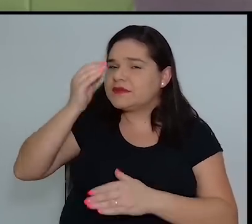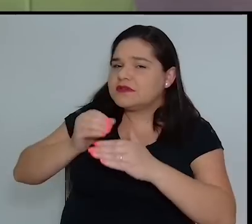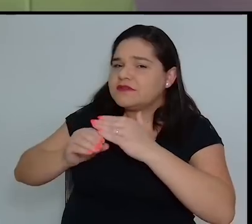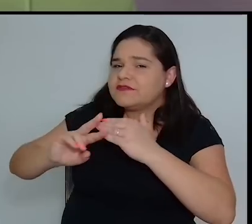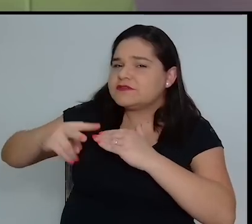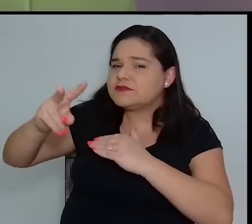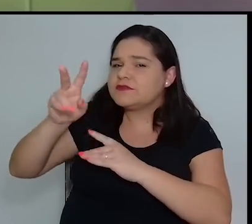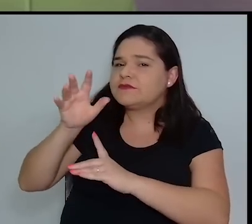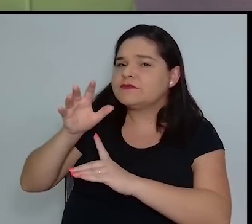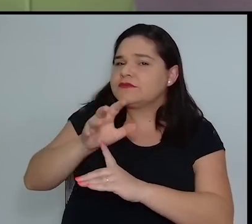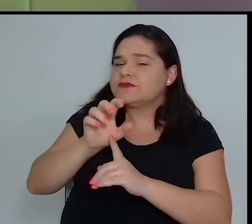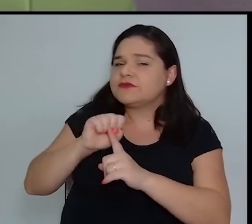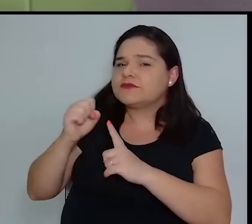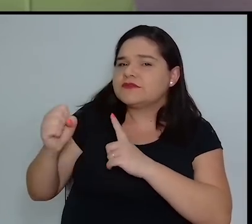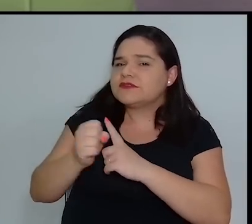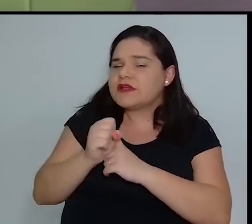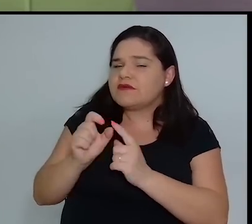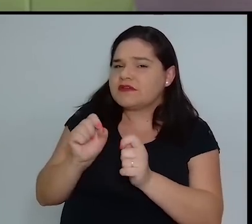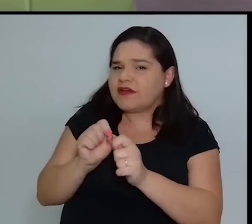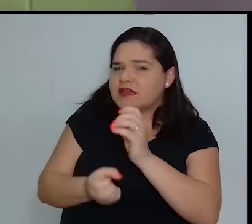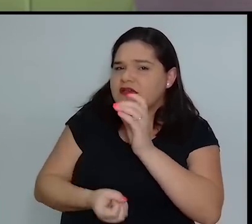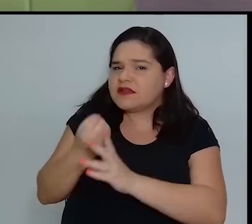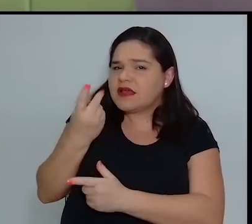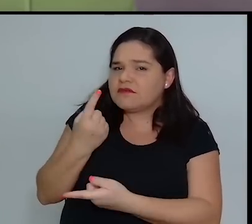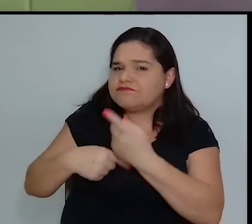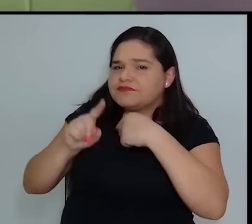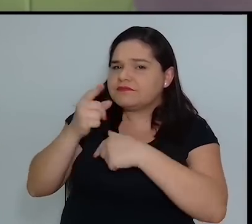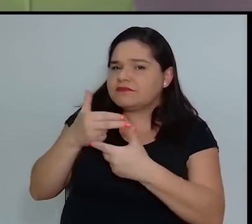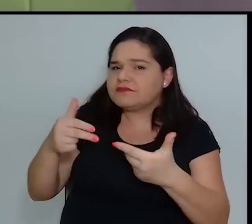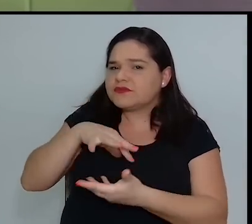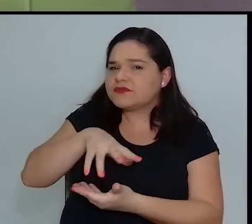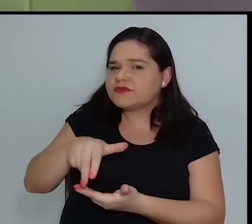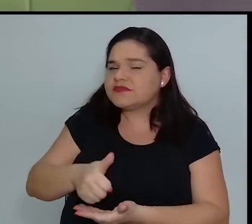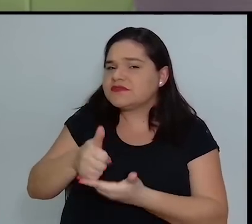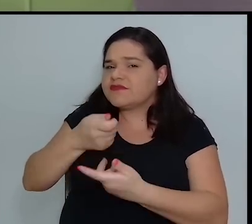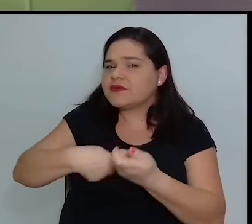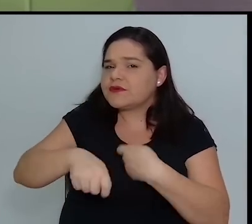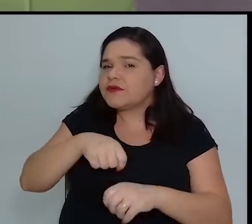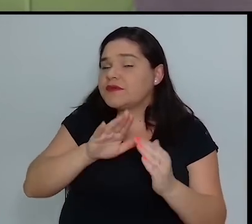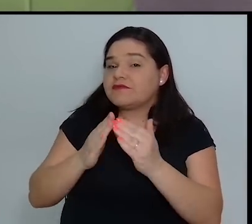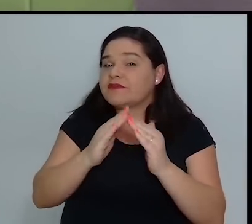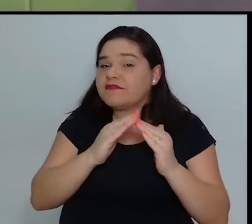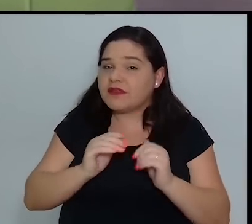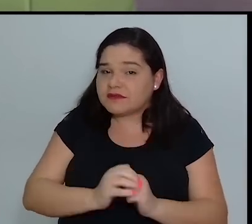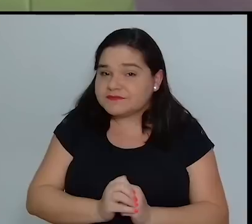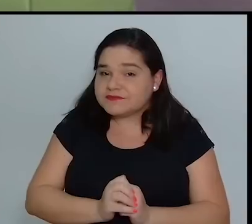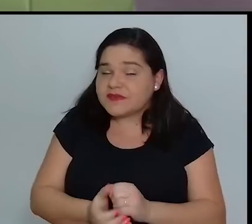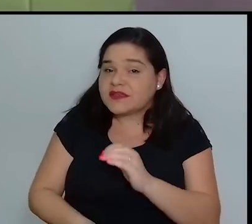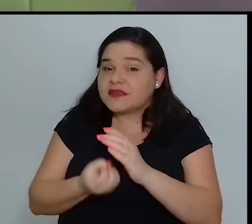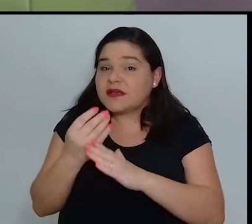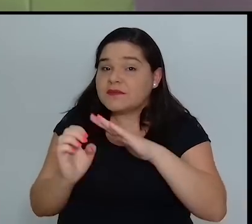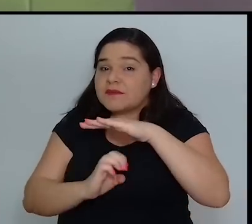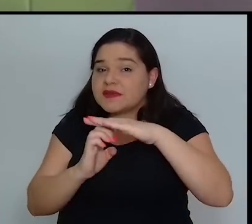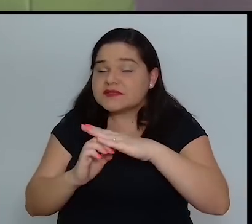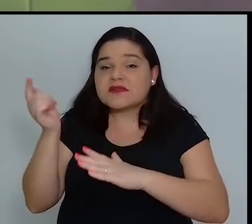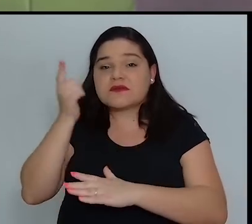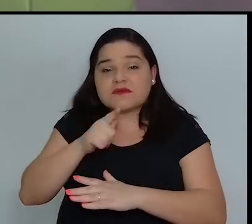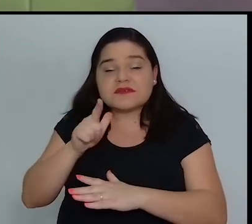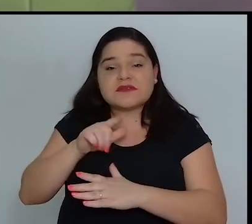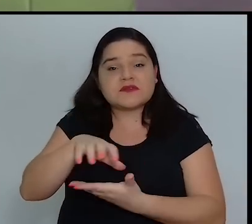impacto social que vai gerar algo sustentável na economia da favela que vai gerar uma empresa capaz de se auto